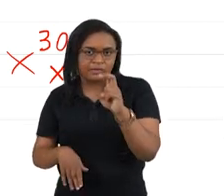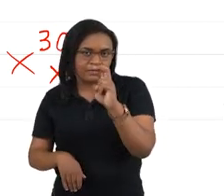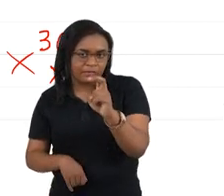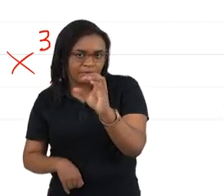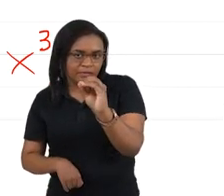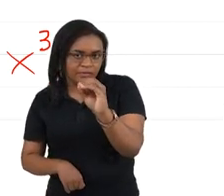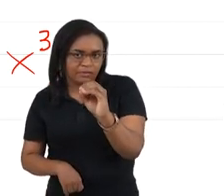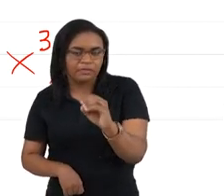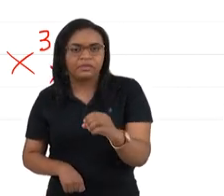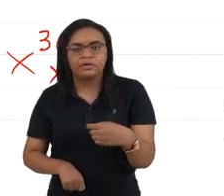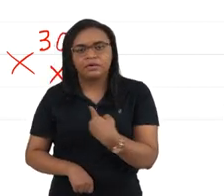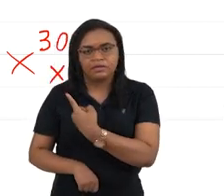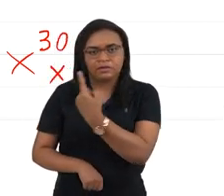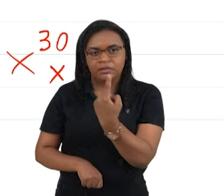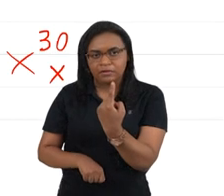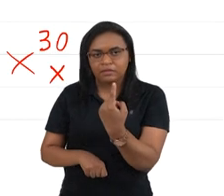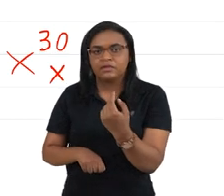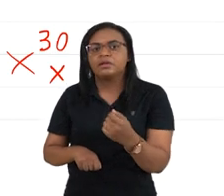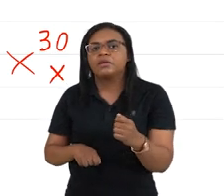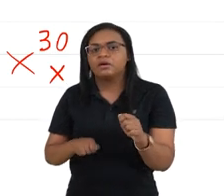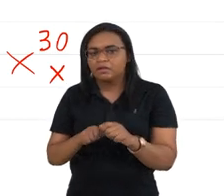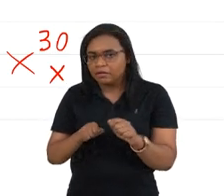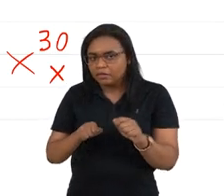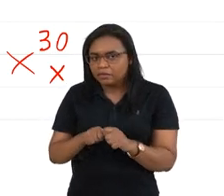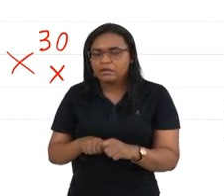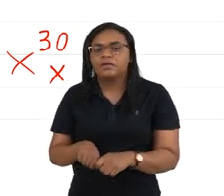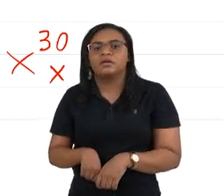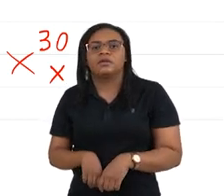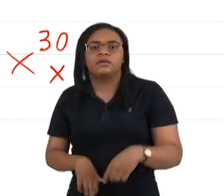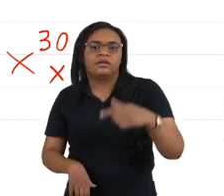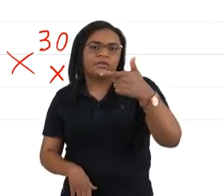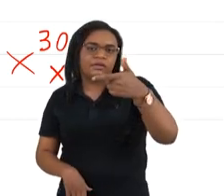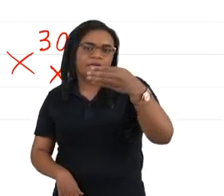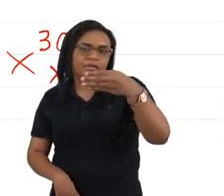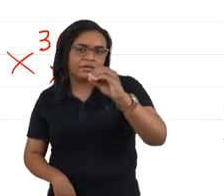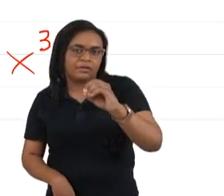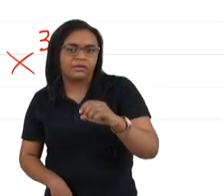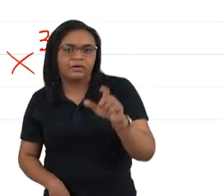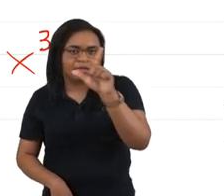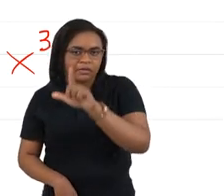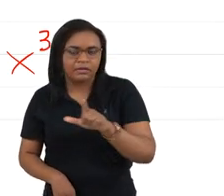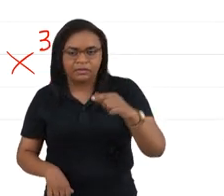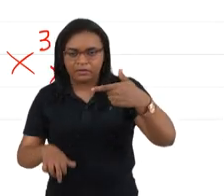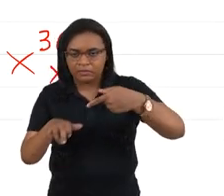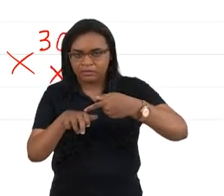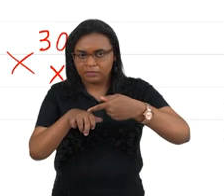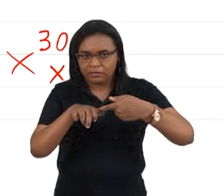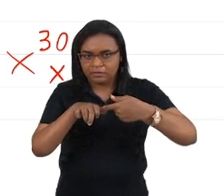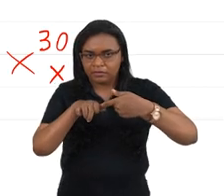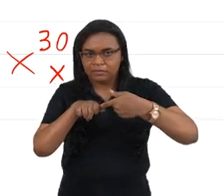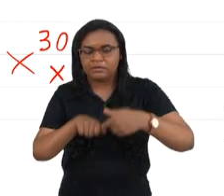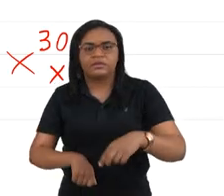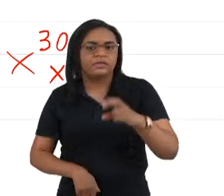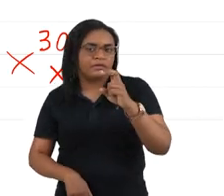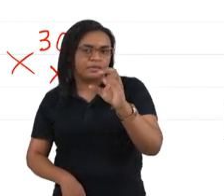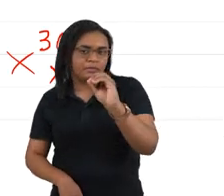Portanto, ó, nós vamos... 36 táxis vão consumir 240 litros de combustível em 50 dias. Então,